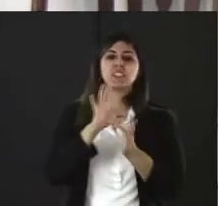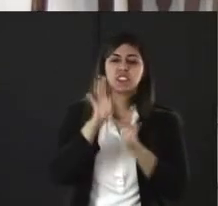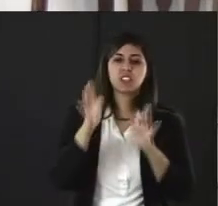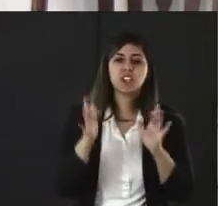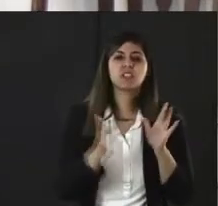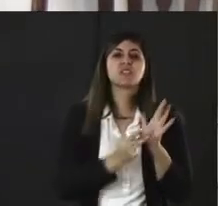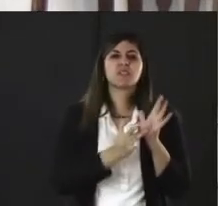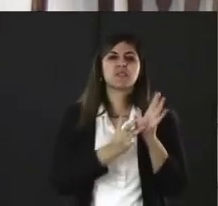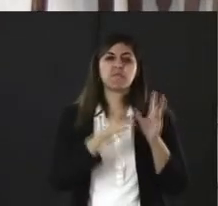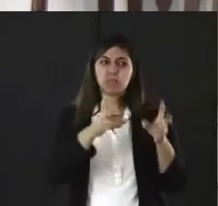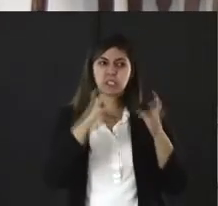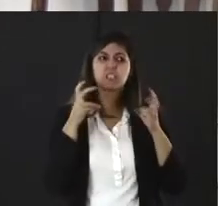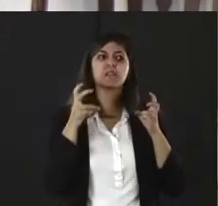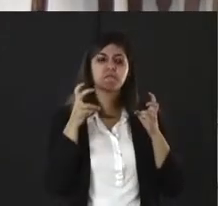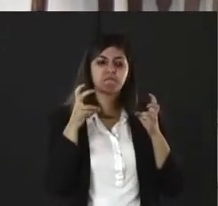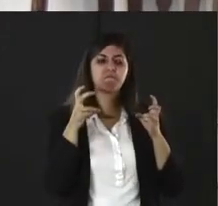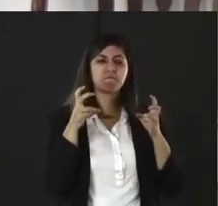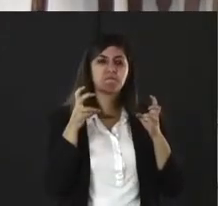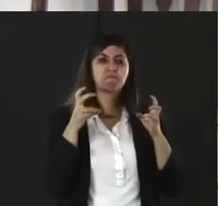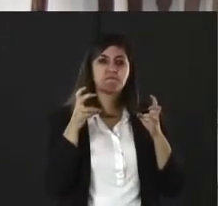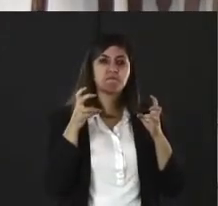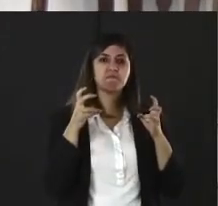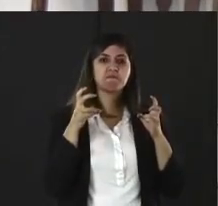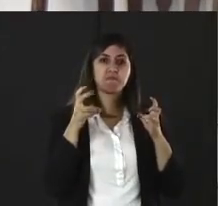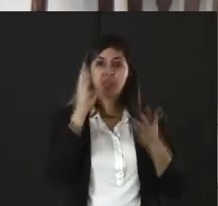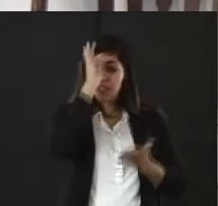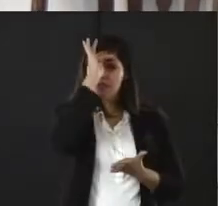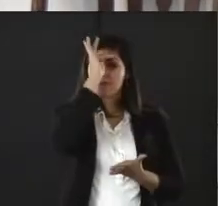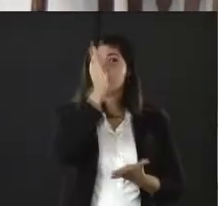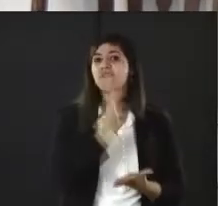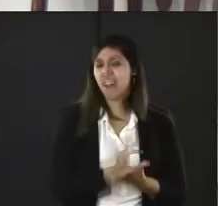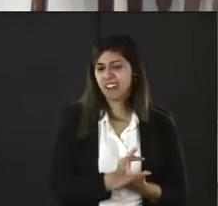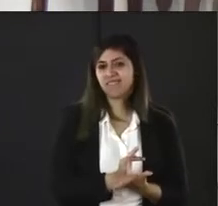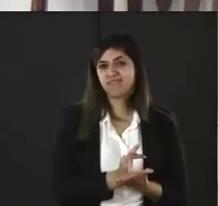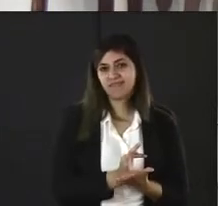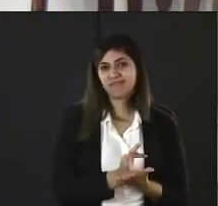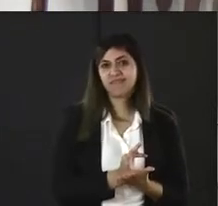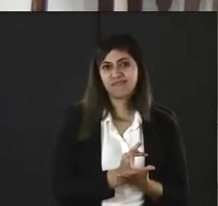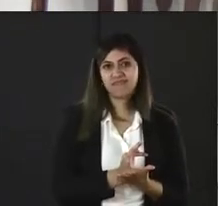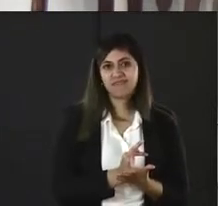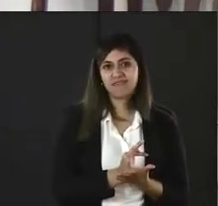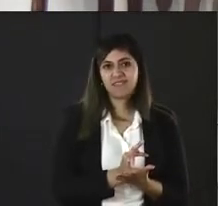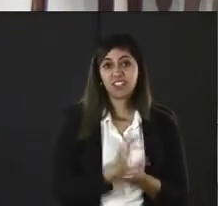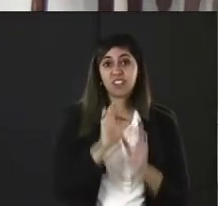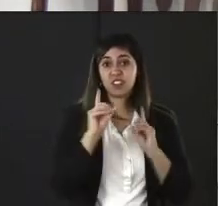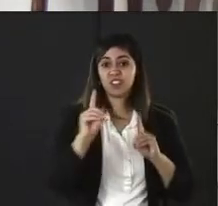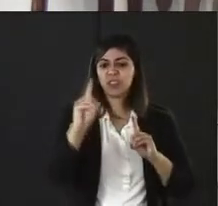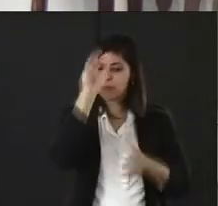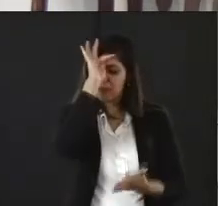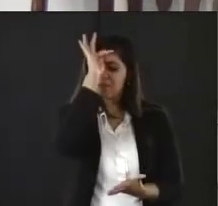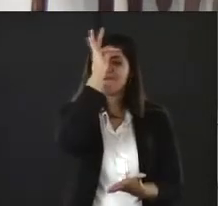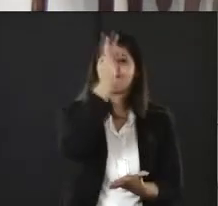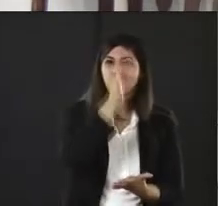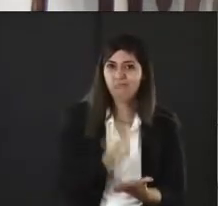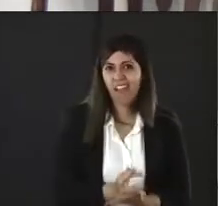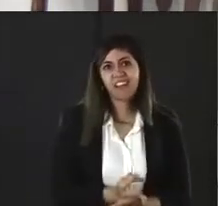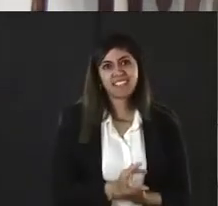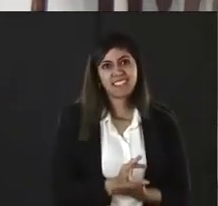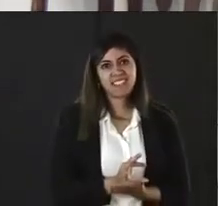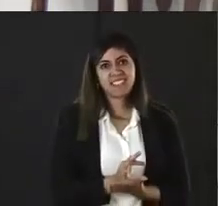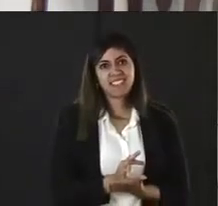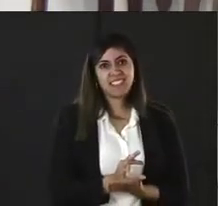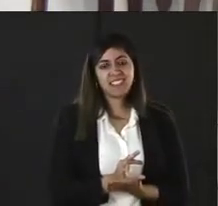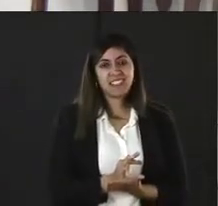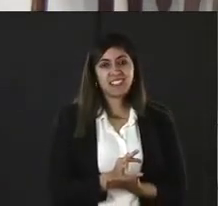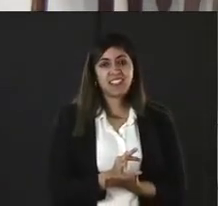venda e isso é a palavra fé aqui no texto e novamente nós temos na expressão